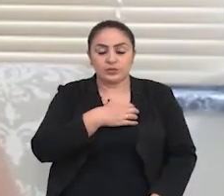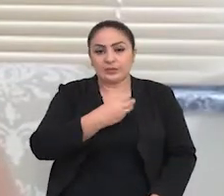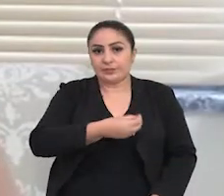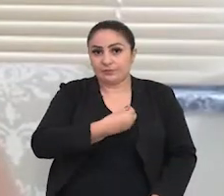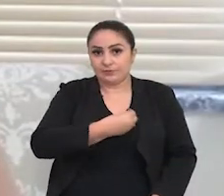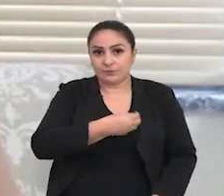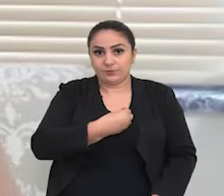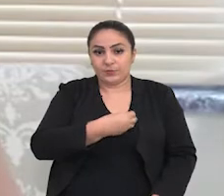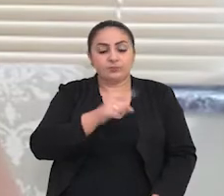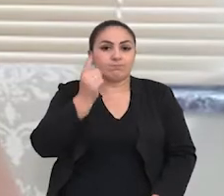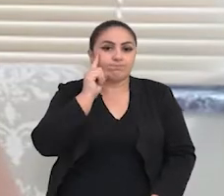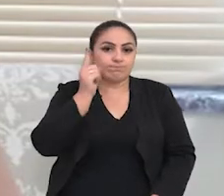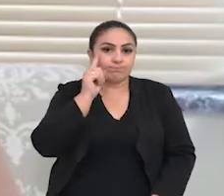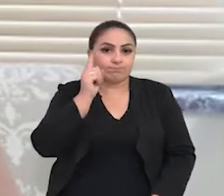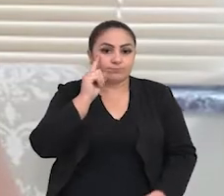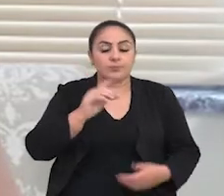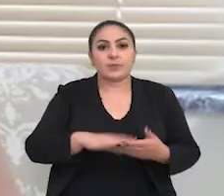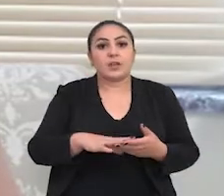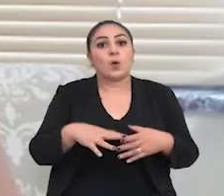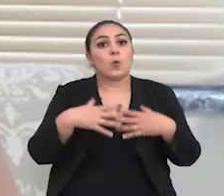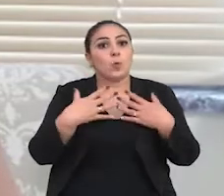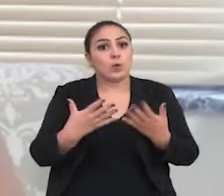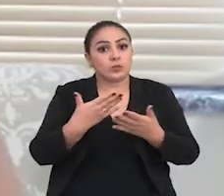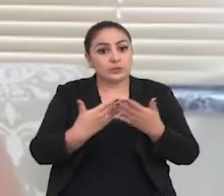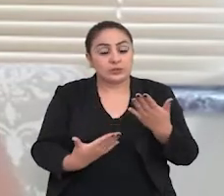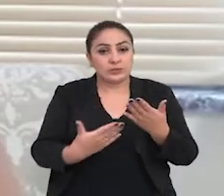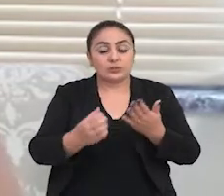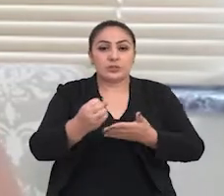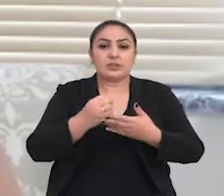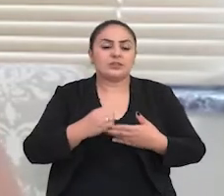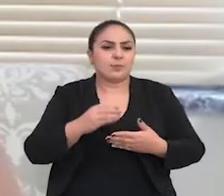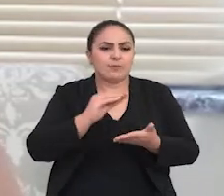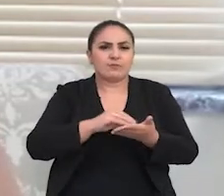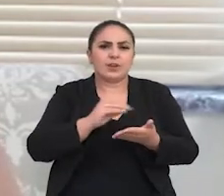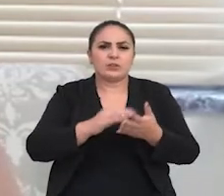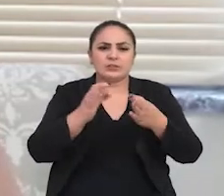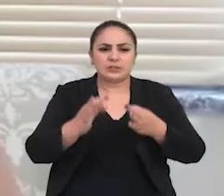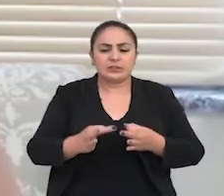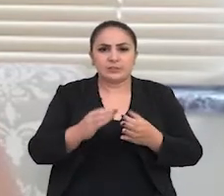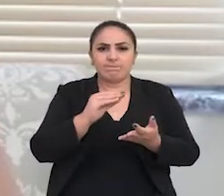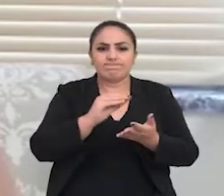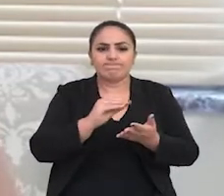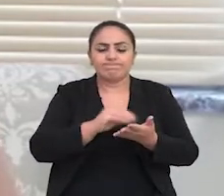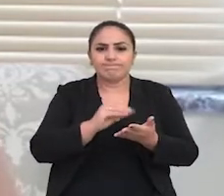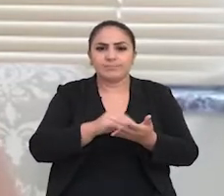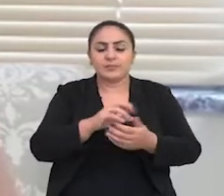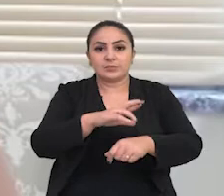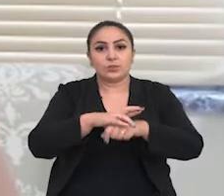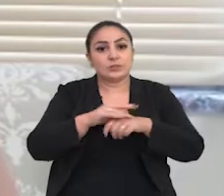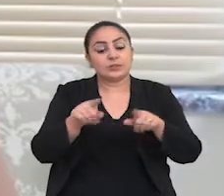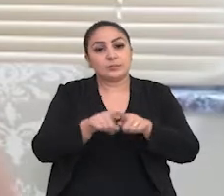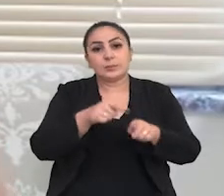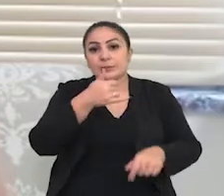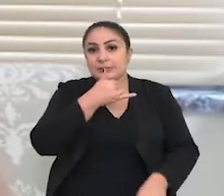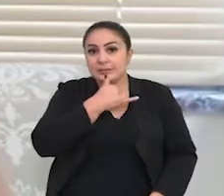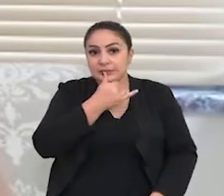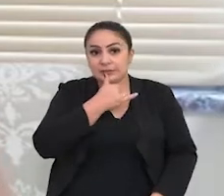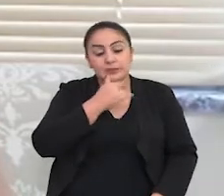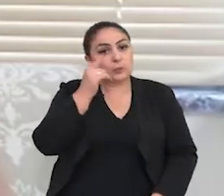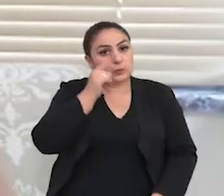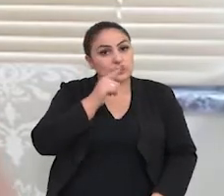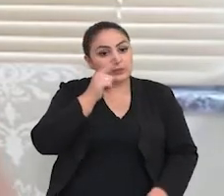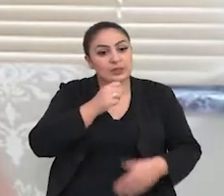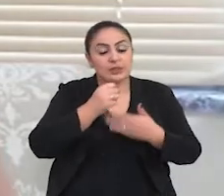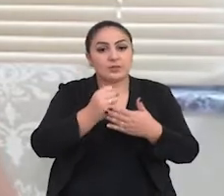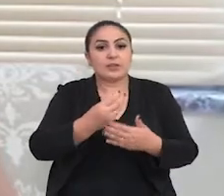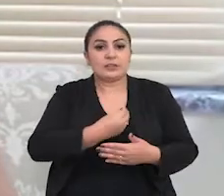nosso formato de viver a vida e o cotidiano. E quanto isso trazia uma incerteza, uma insegurança e uma